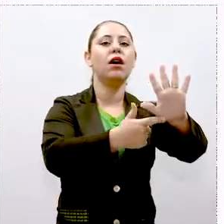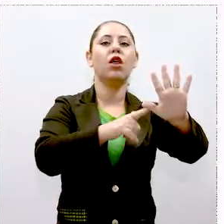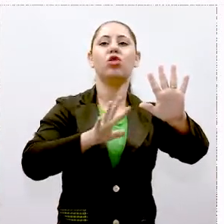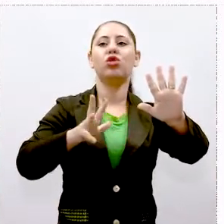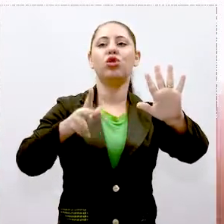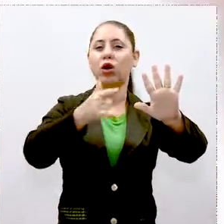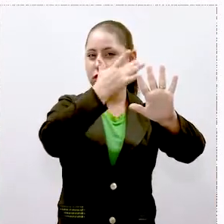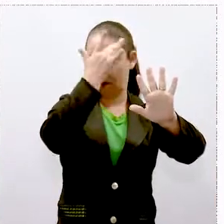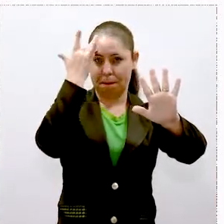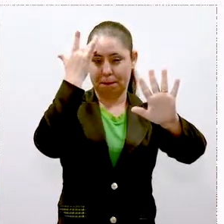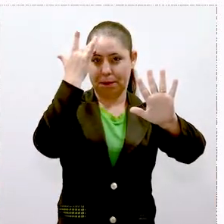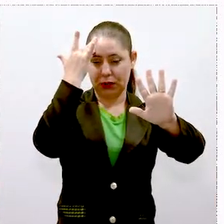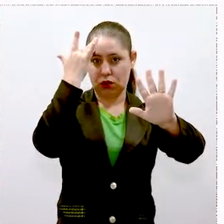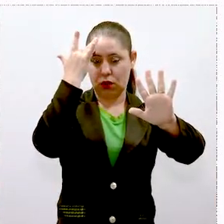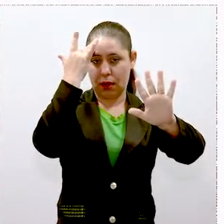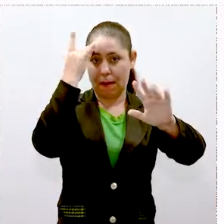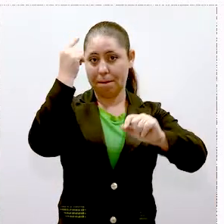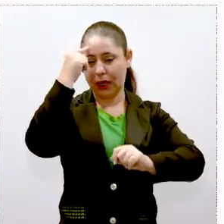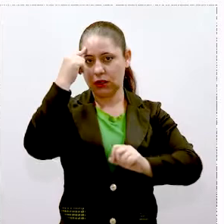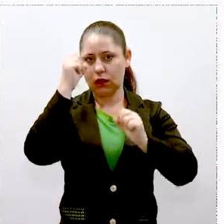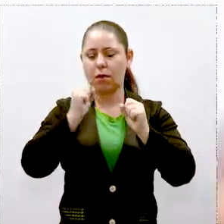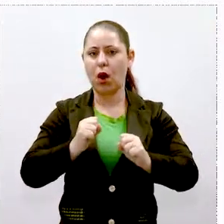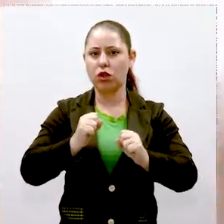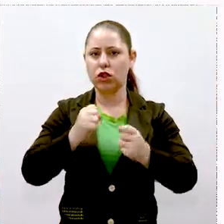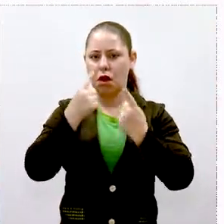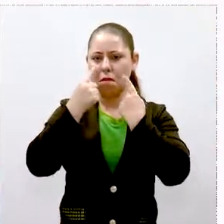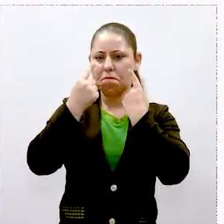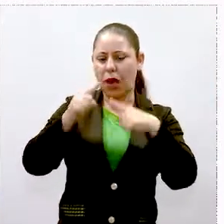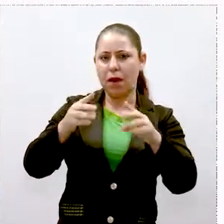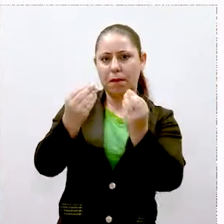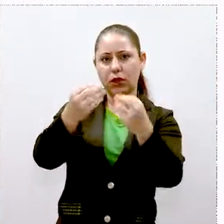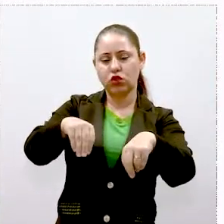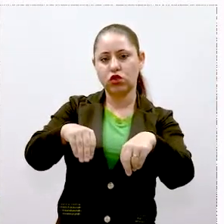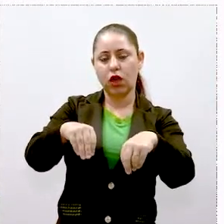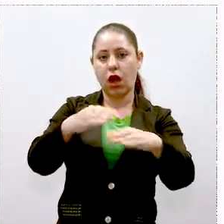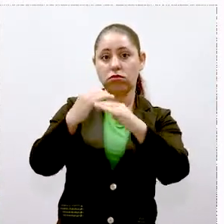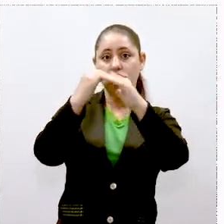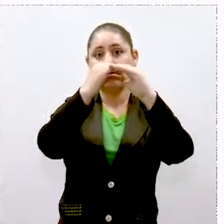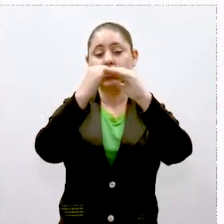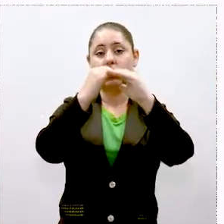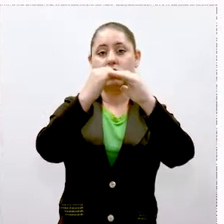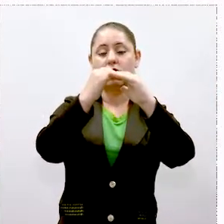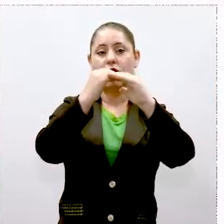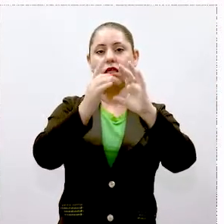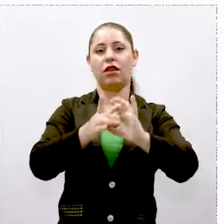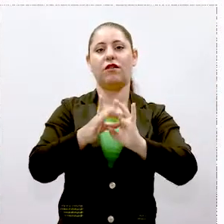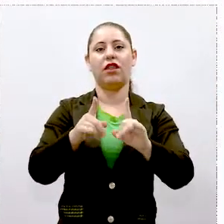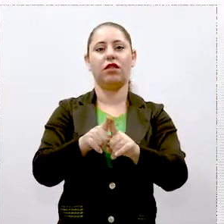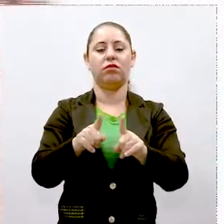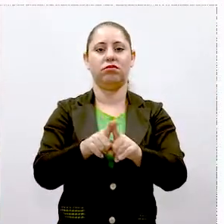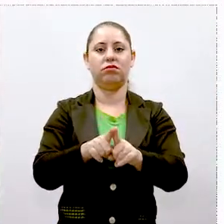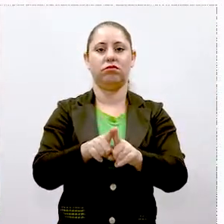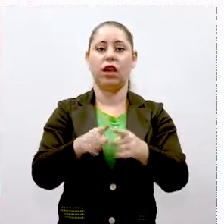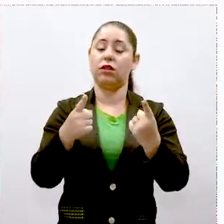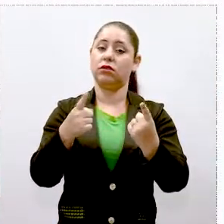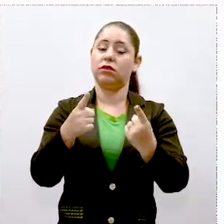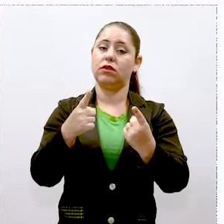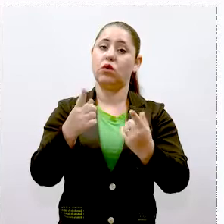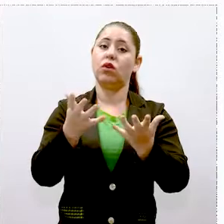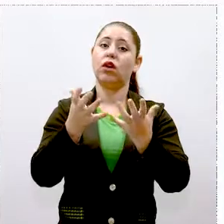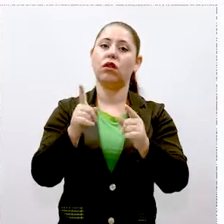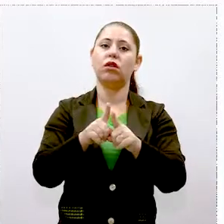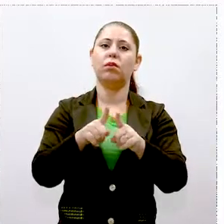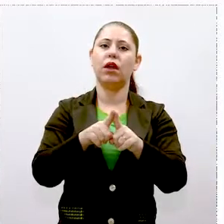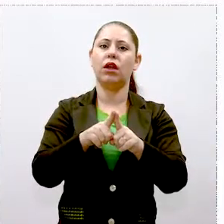exemplo para todos aqueles que acham que podem afrontar o Estado democrático de direito. Mas eu espero